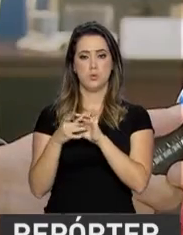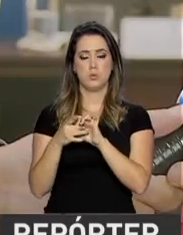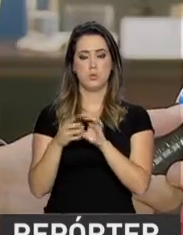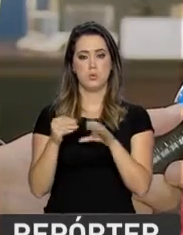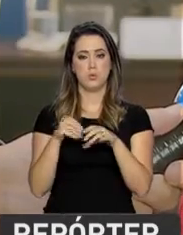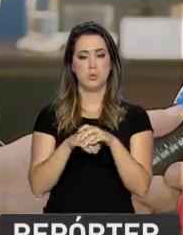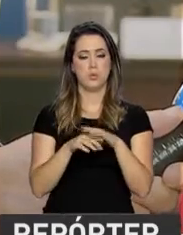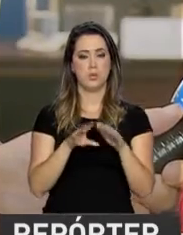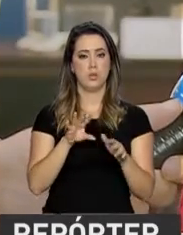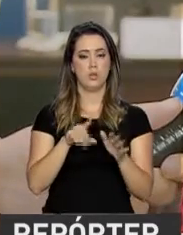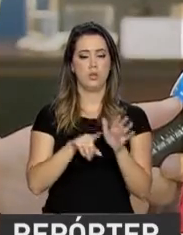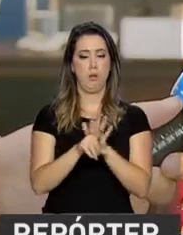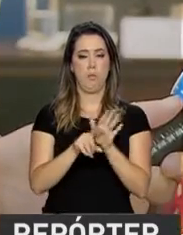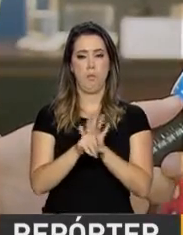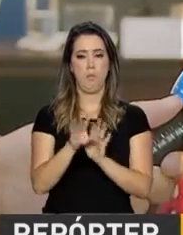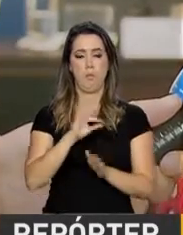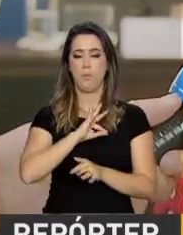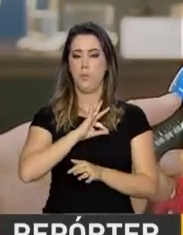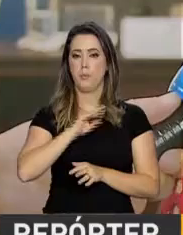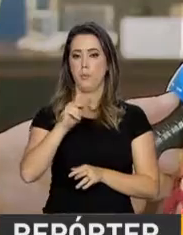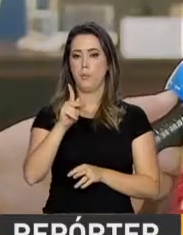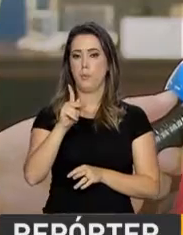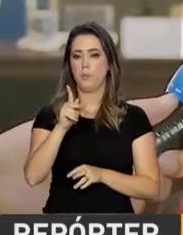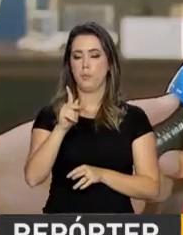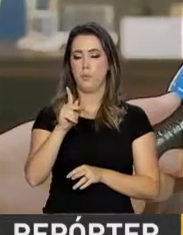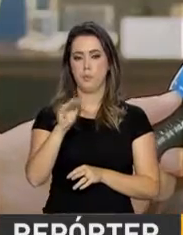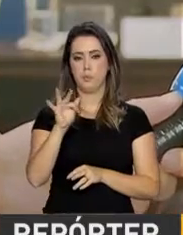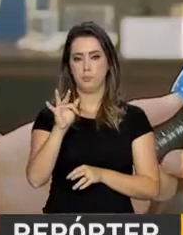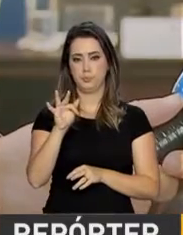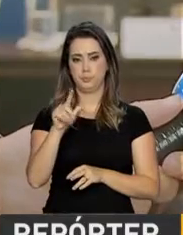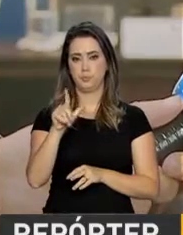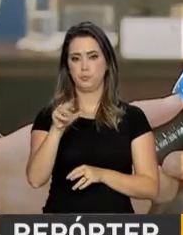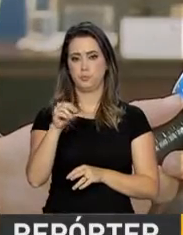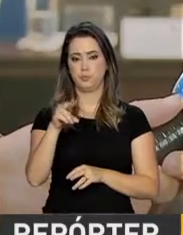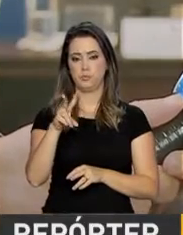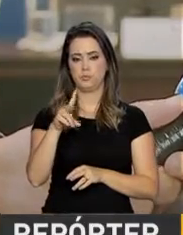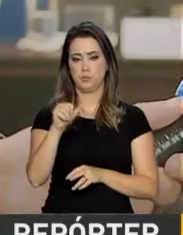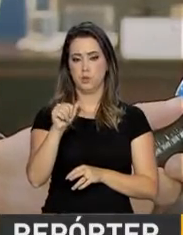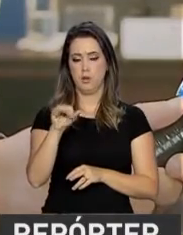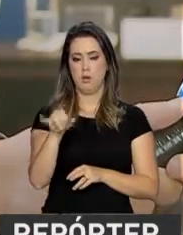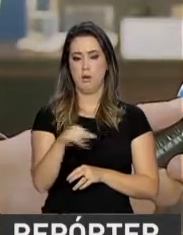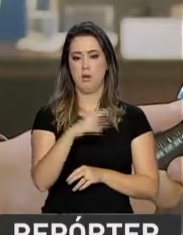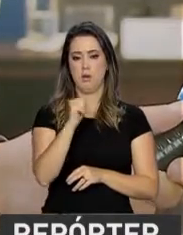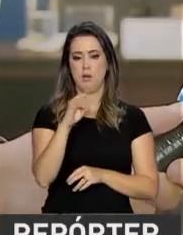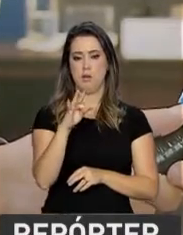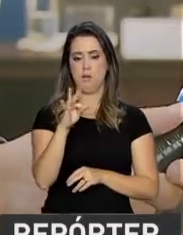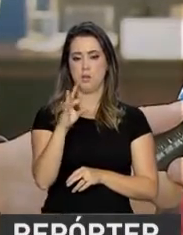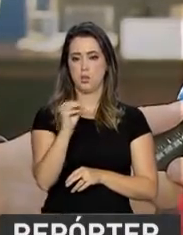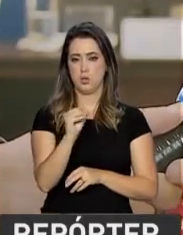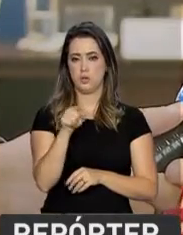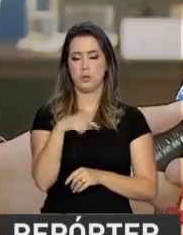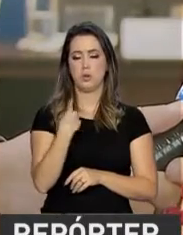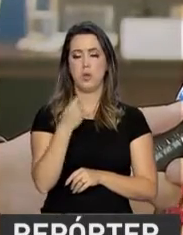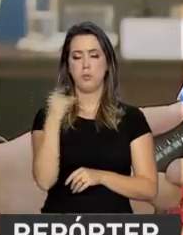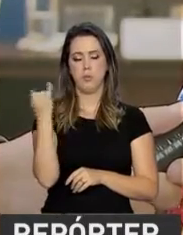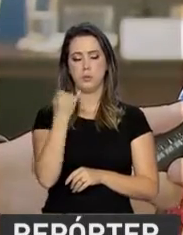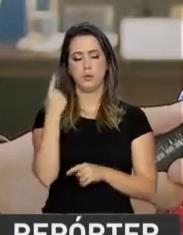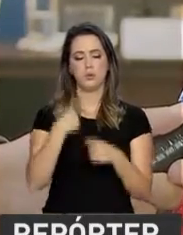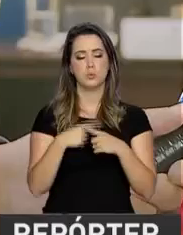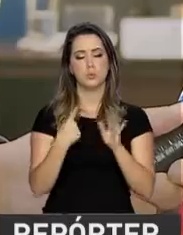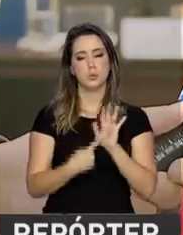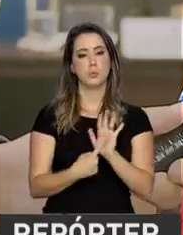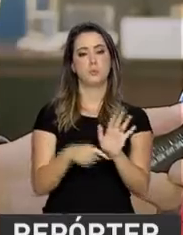é importante porque retrata que estamos caminhando e avançando é no rumo adequado que é o